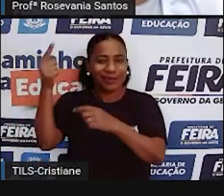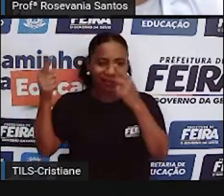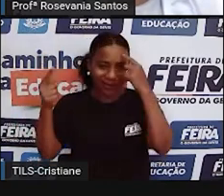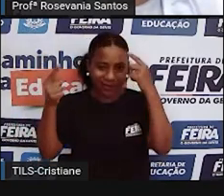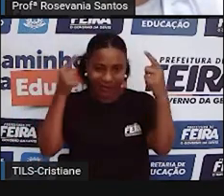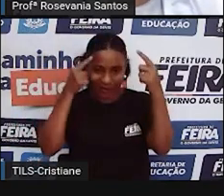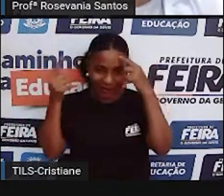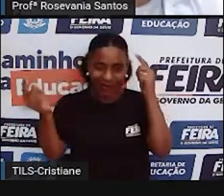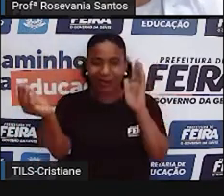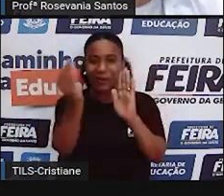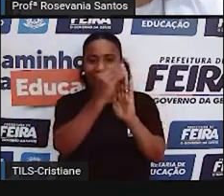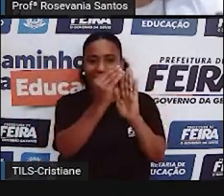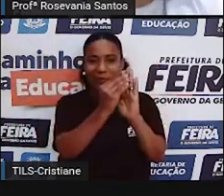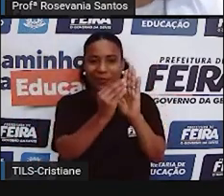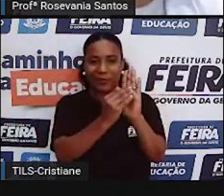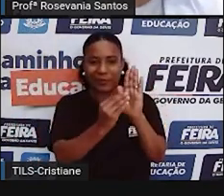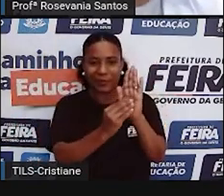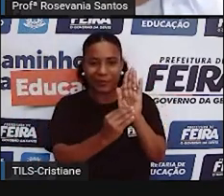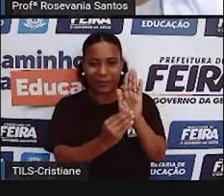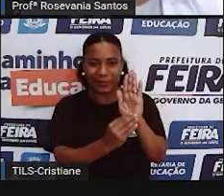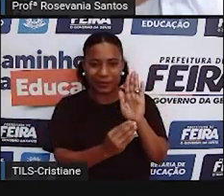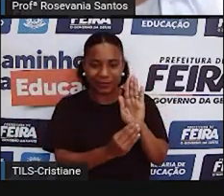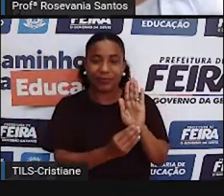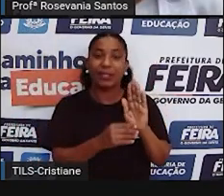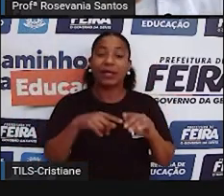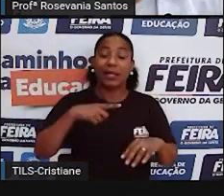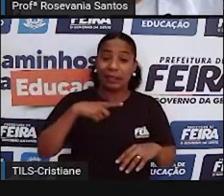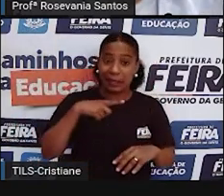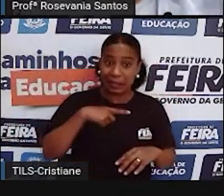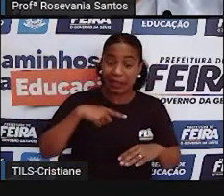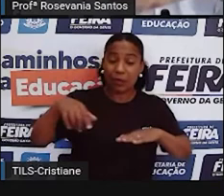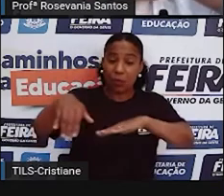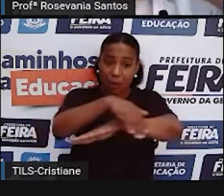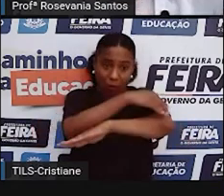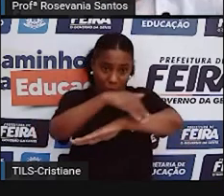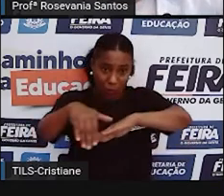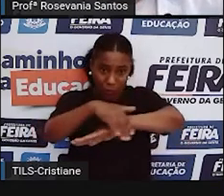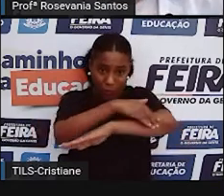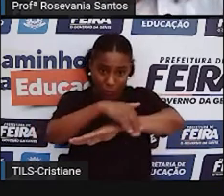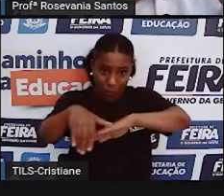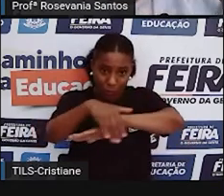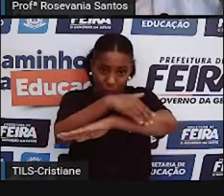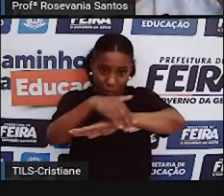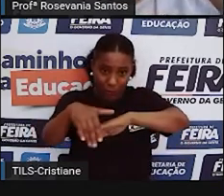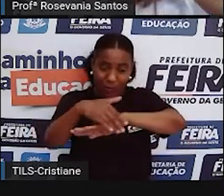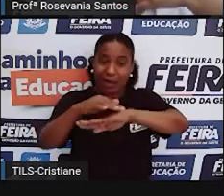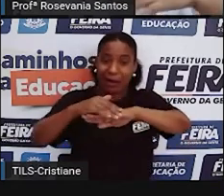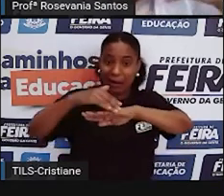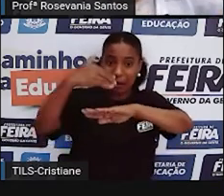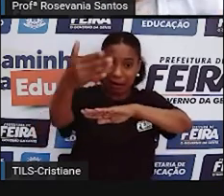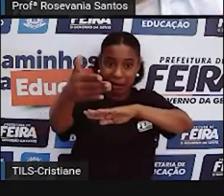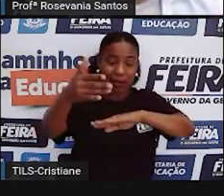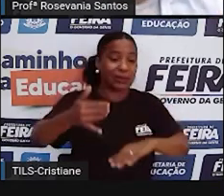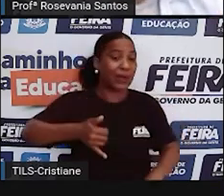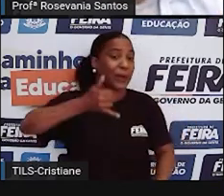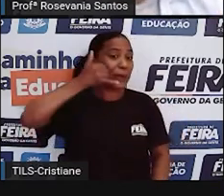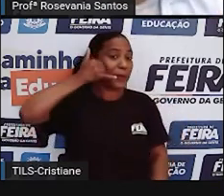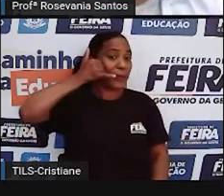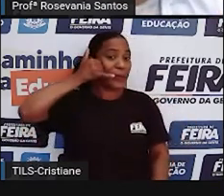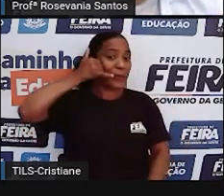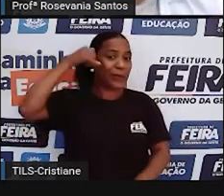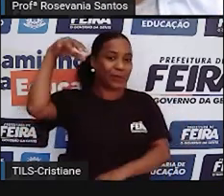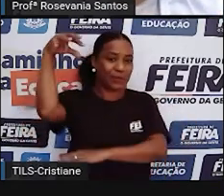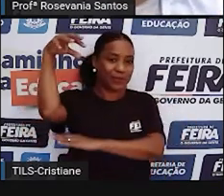você bota, às vezes até o orelhão. Olha, eu moro na rua do lado onde tem o orelhão, né? Hoje eles